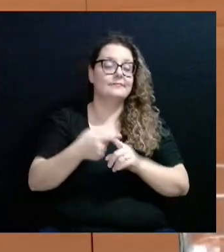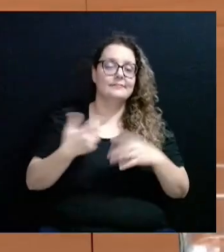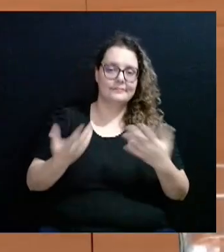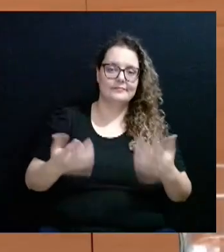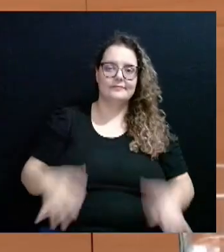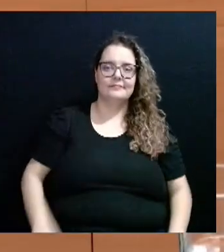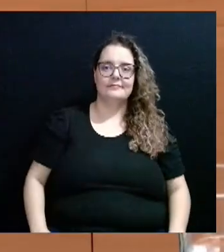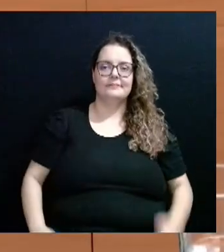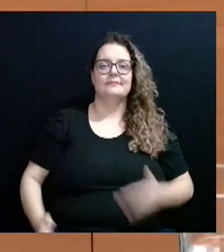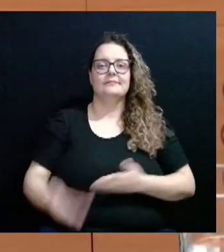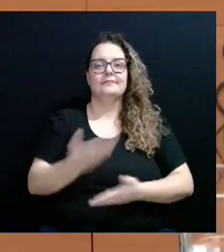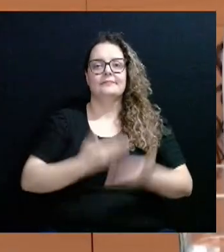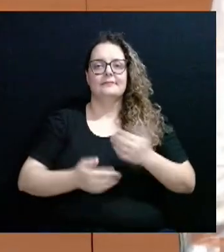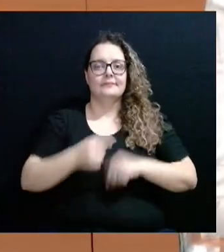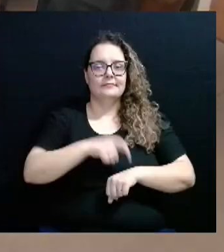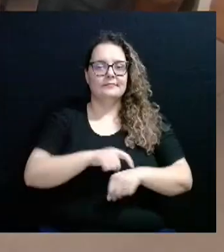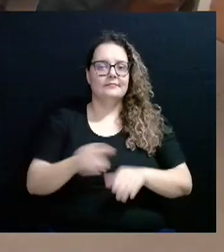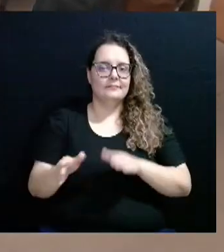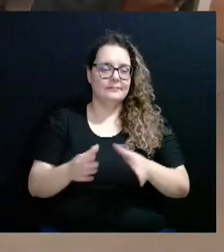com vocês.